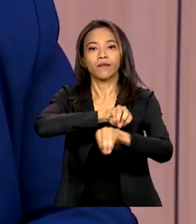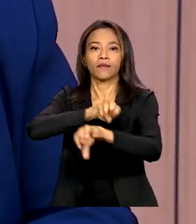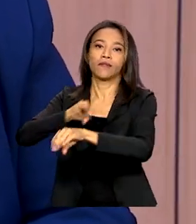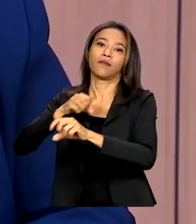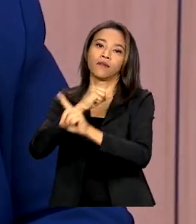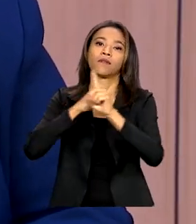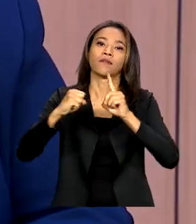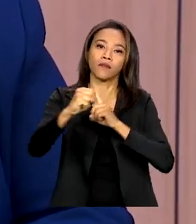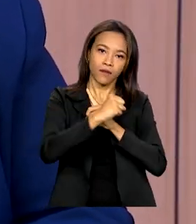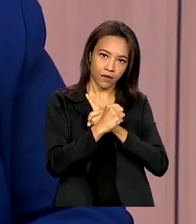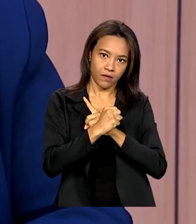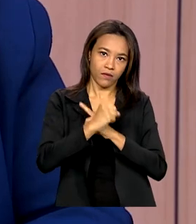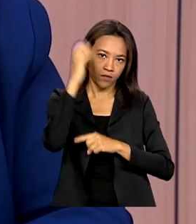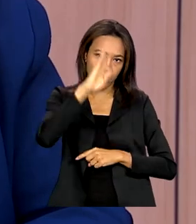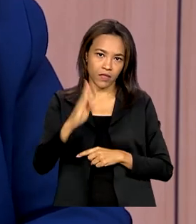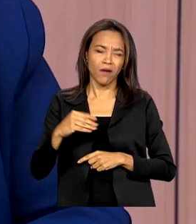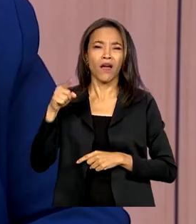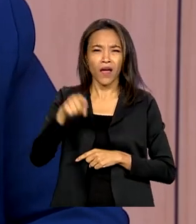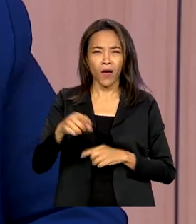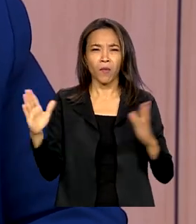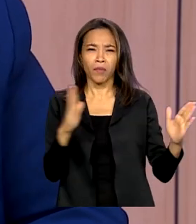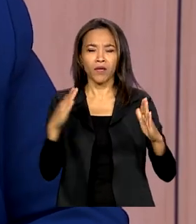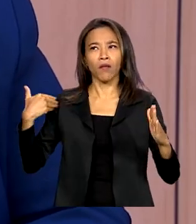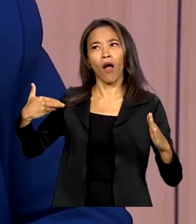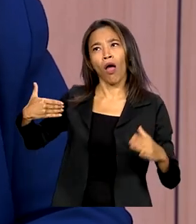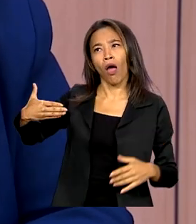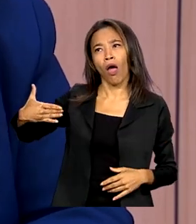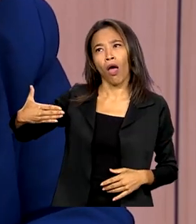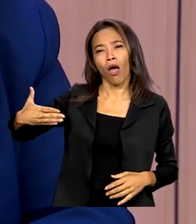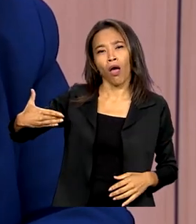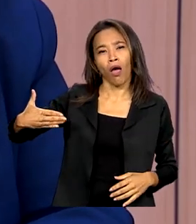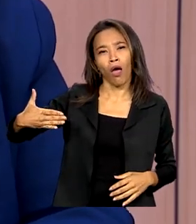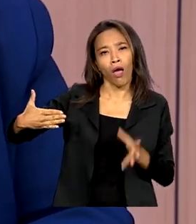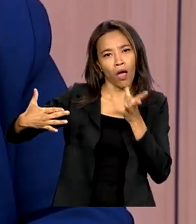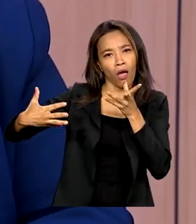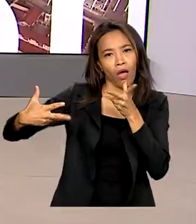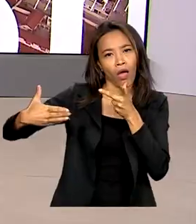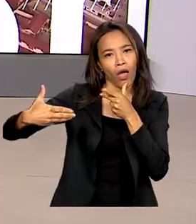Isso é um processo a longo prazo, é verdade, mas ele tem que começar.